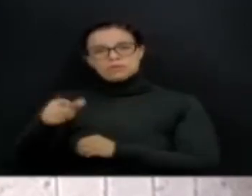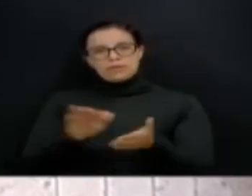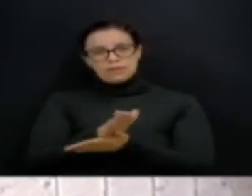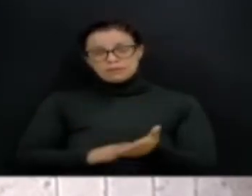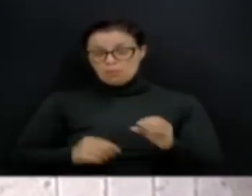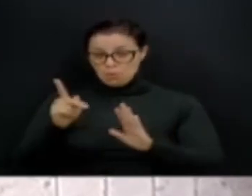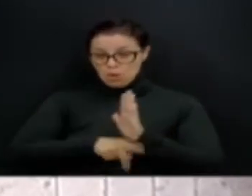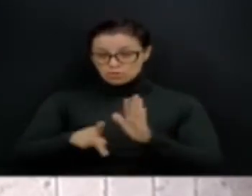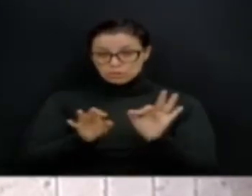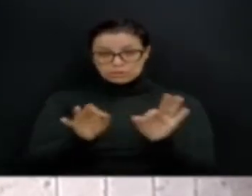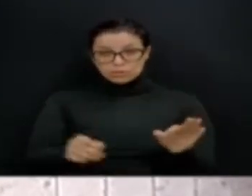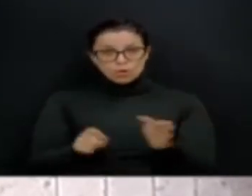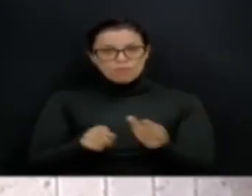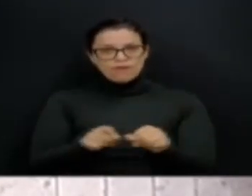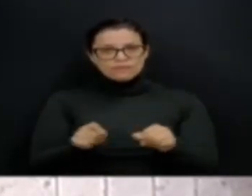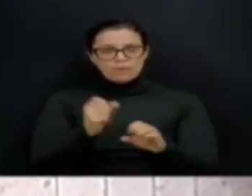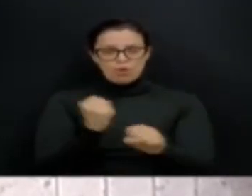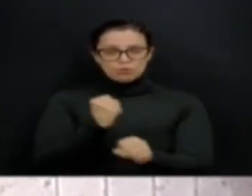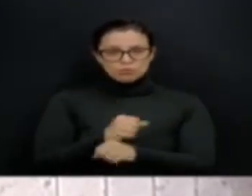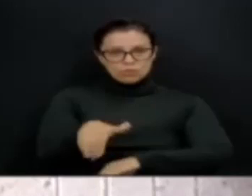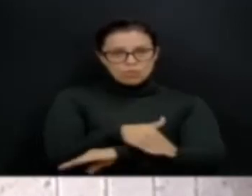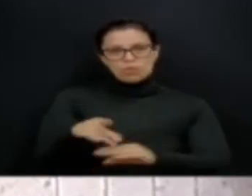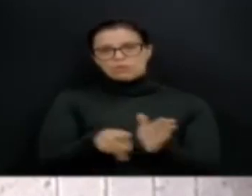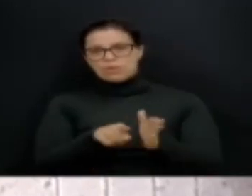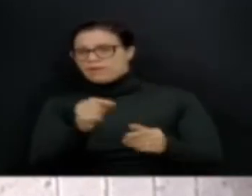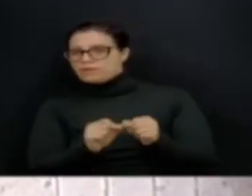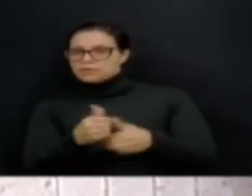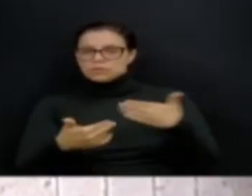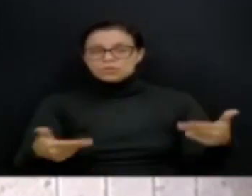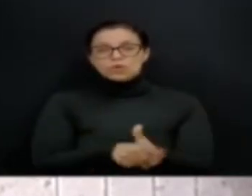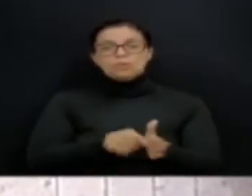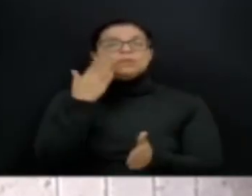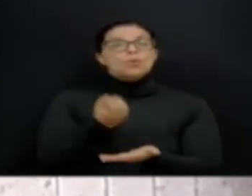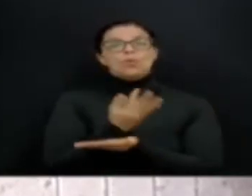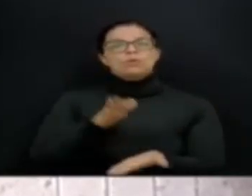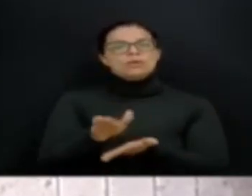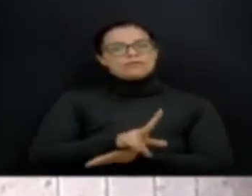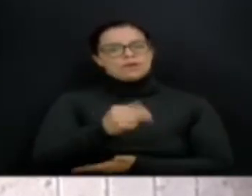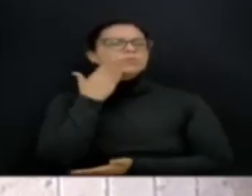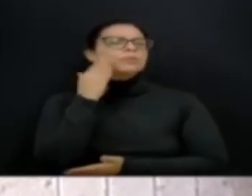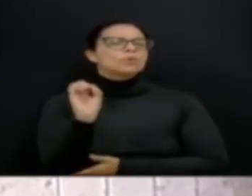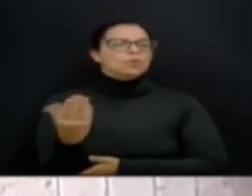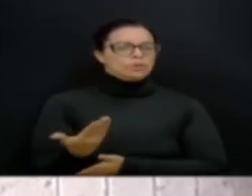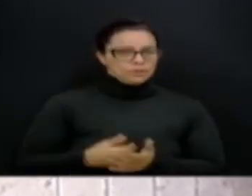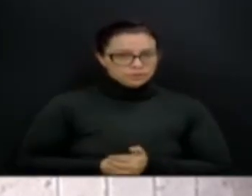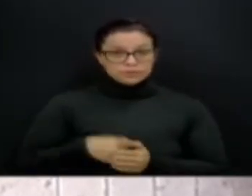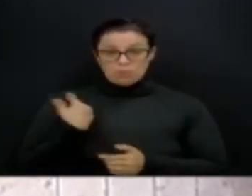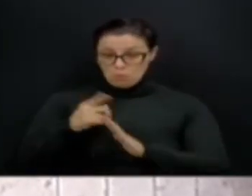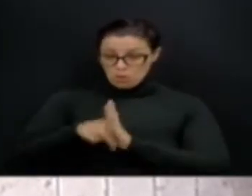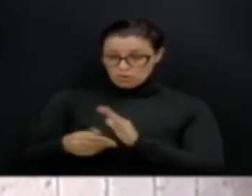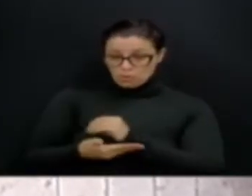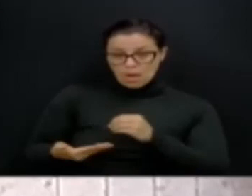não existe projeto executivo das obras, como que eles sabem o custo das obras? Se não fizeram o